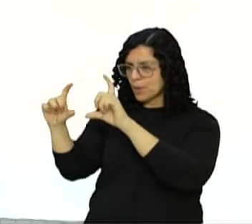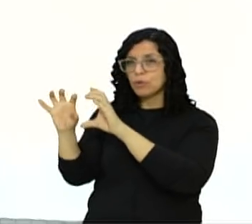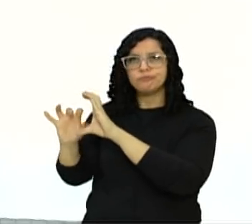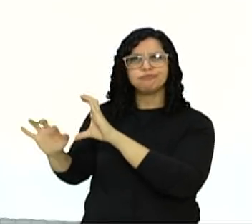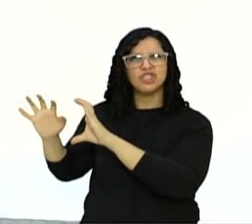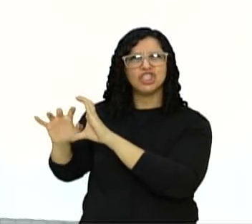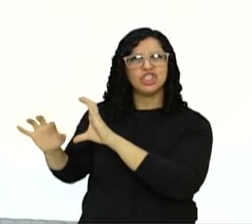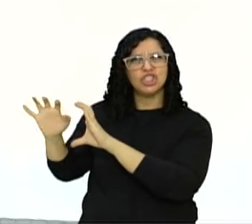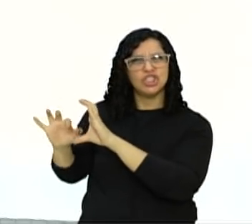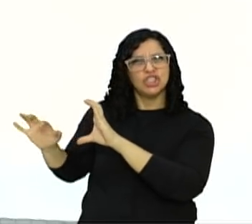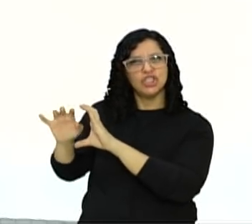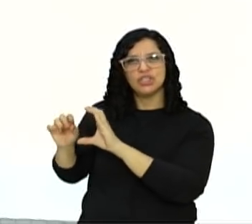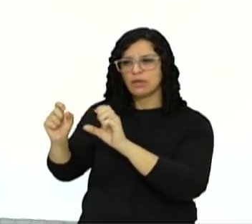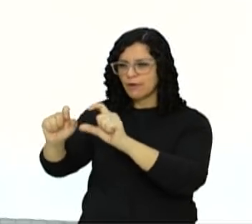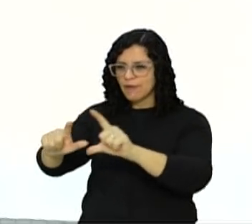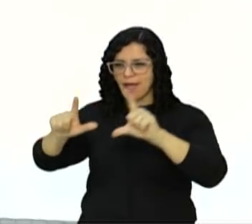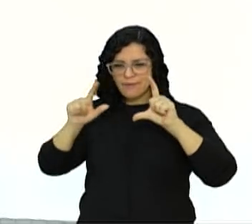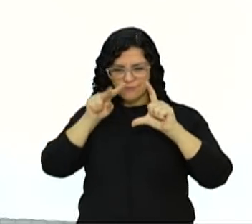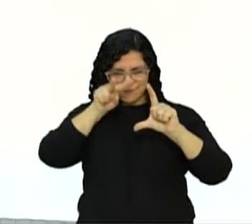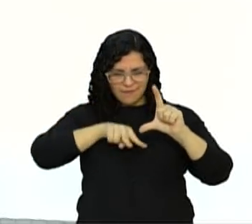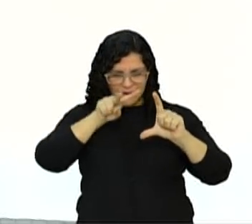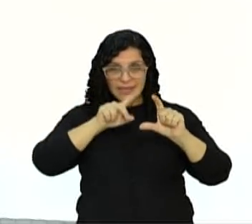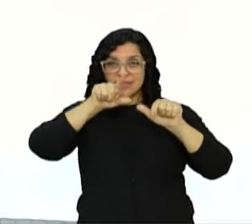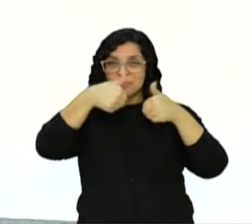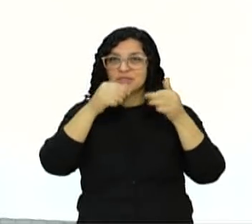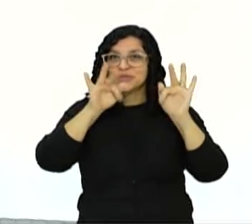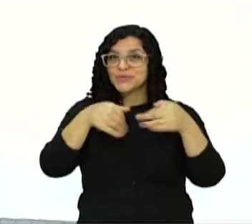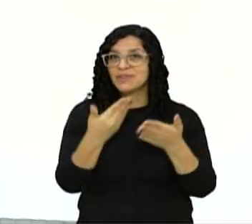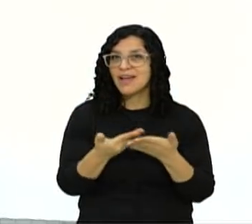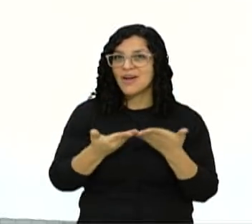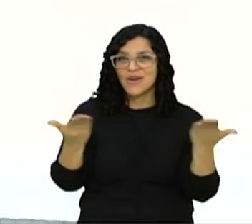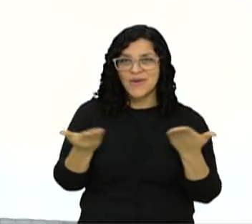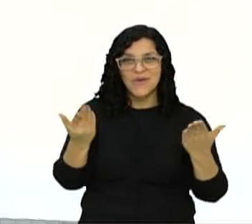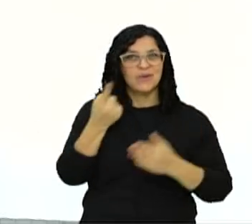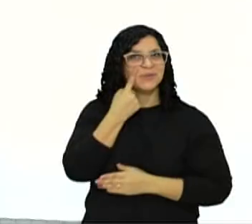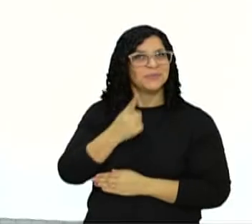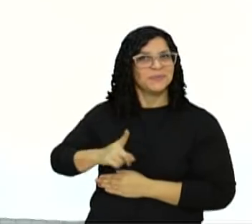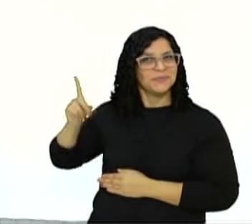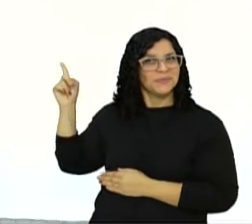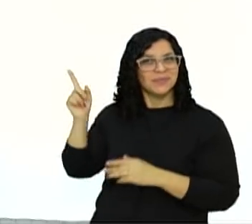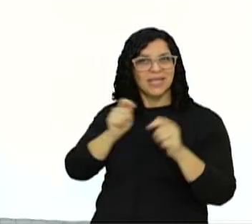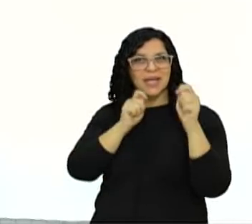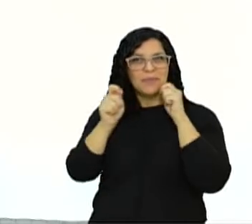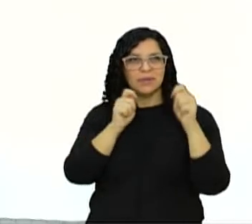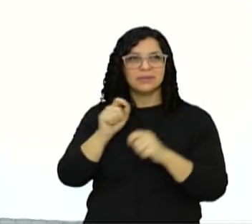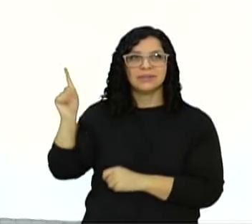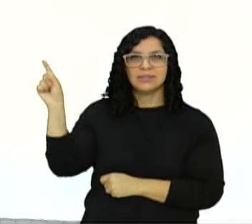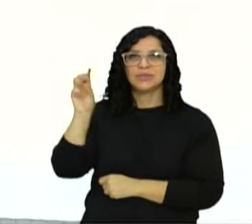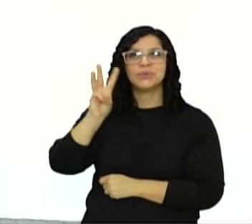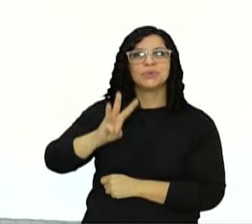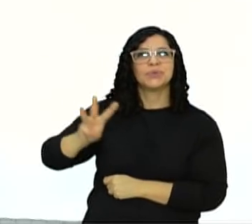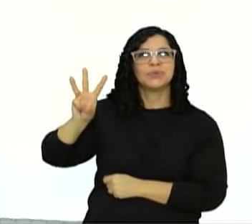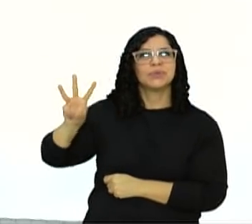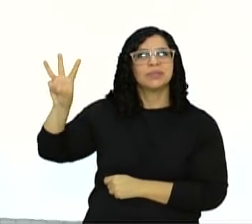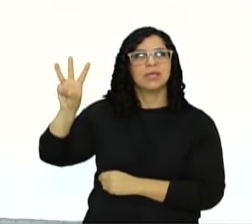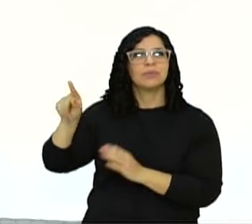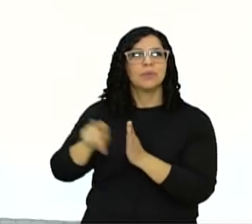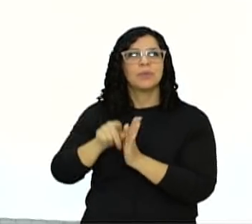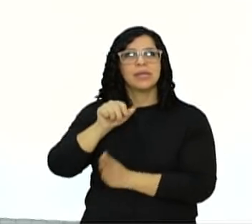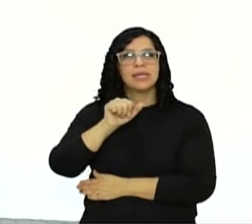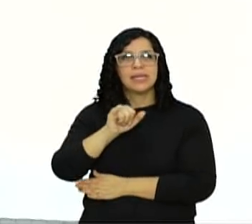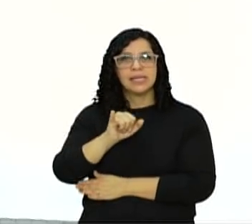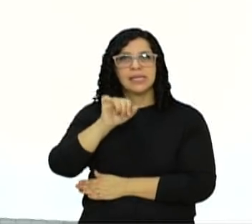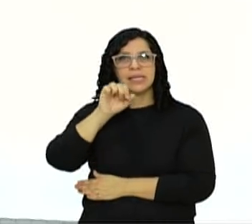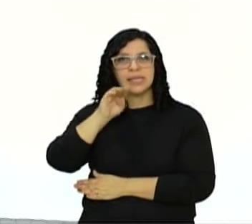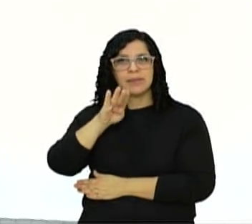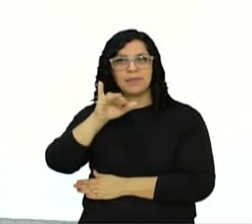QR Code e faça a leitura após a nossa aula de hoje. Eu tirei essa reportagem de um site chamado IBA e